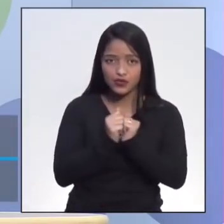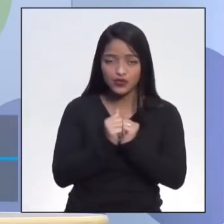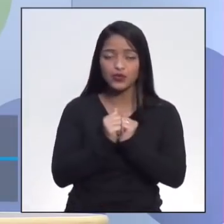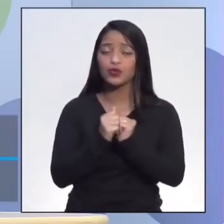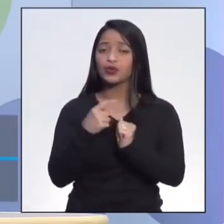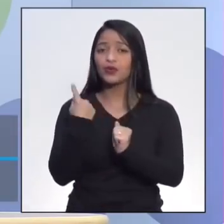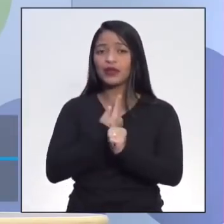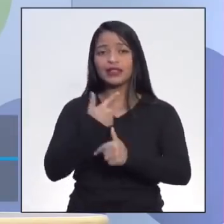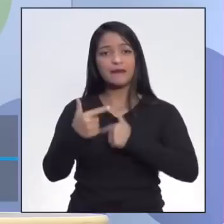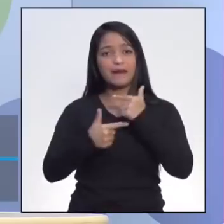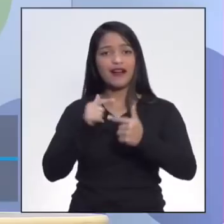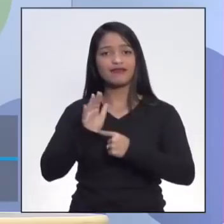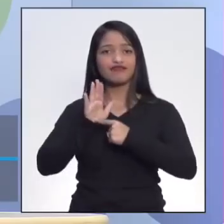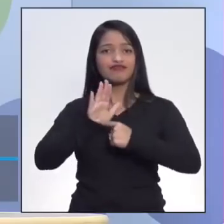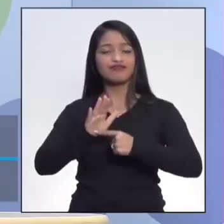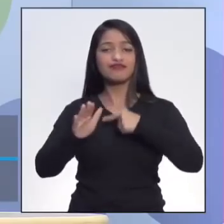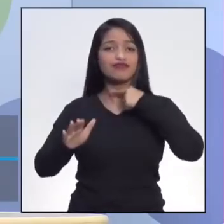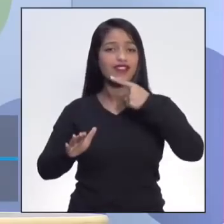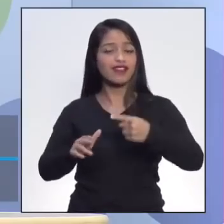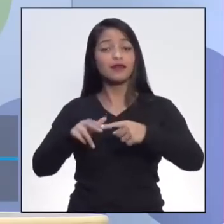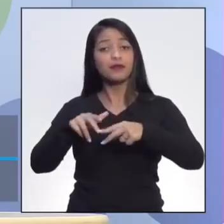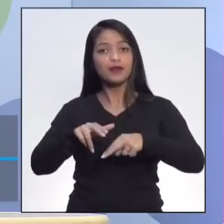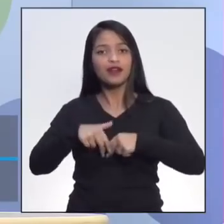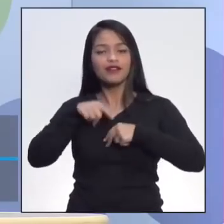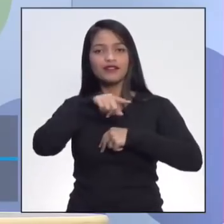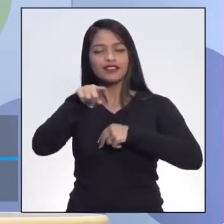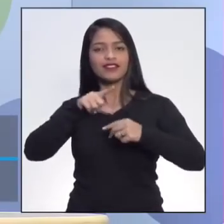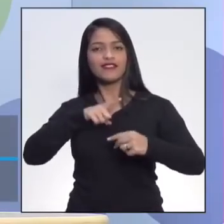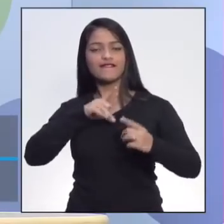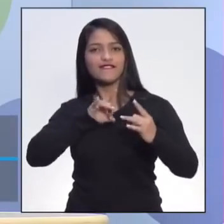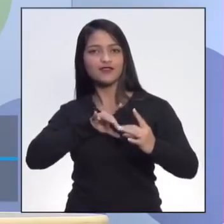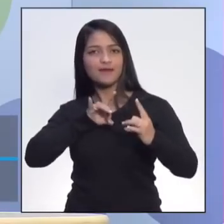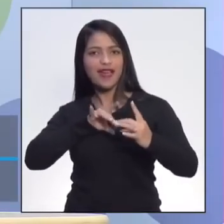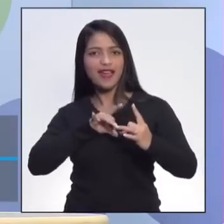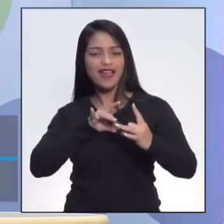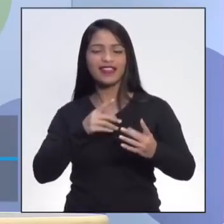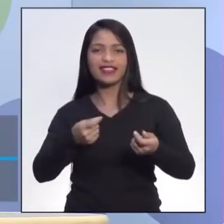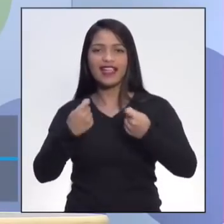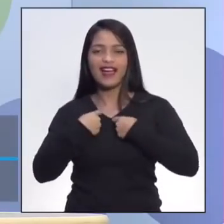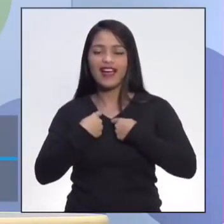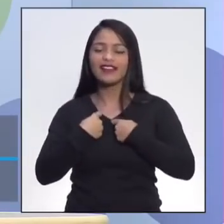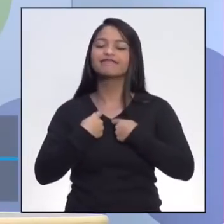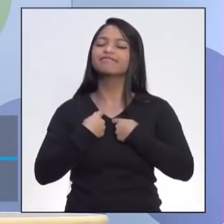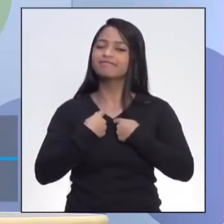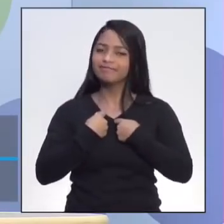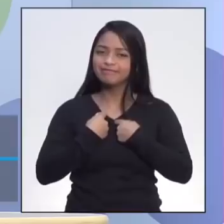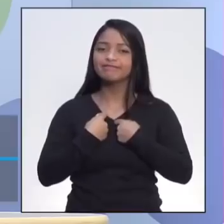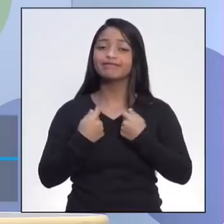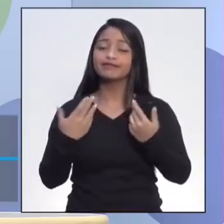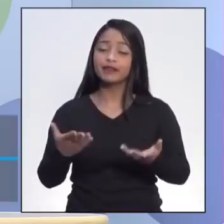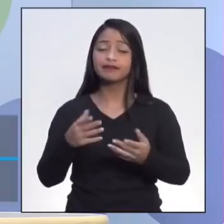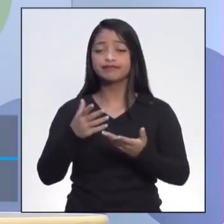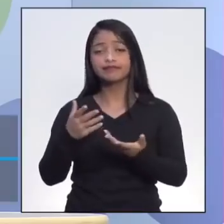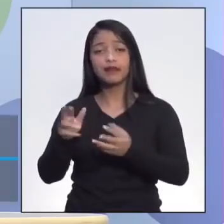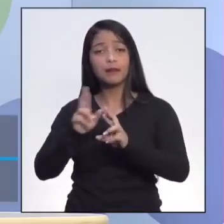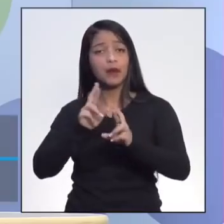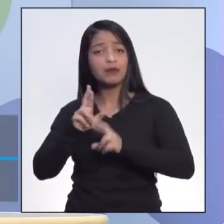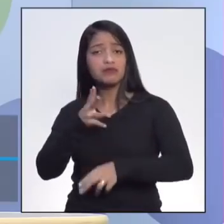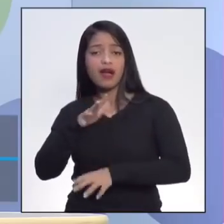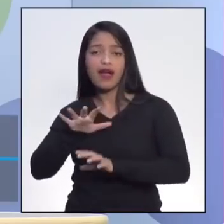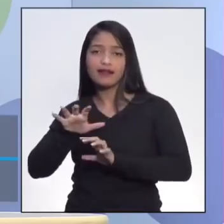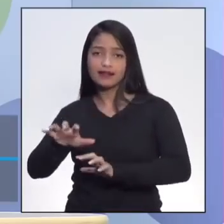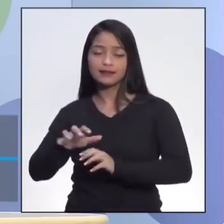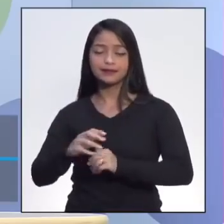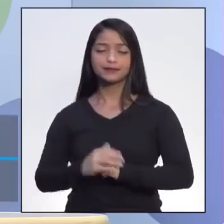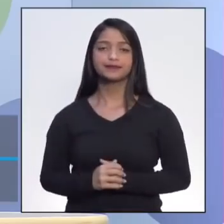dando ultimamente, né? Então, ficou mais ou menos essas respostas aqui. E aqui, muitos